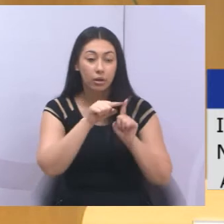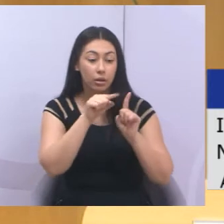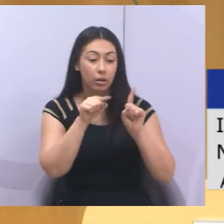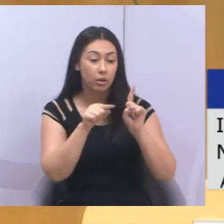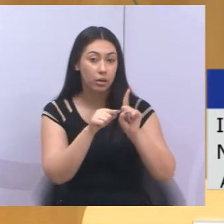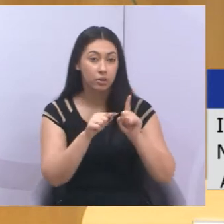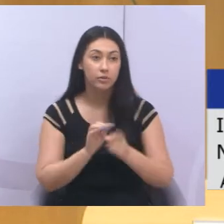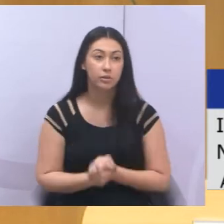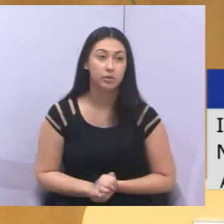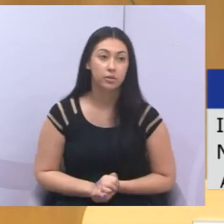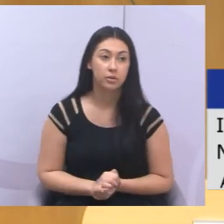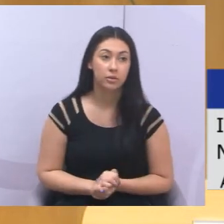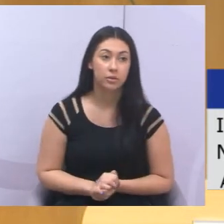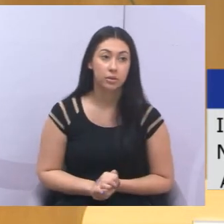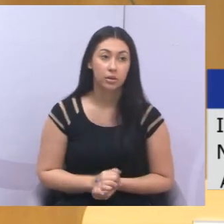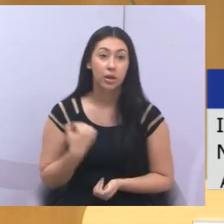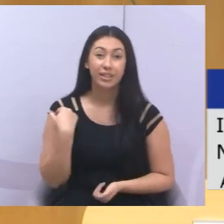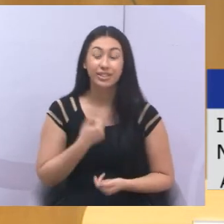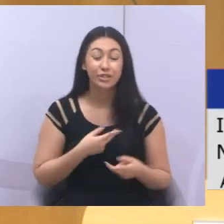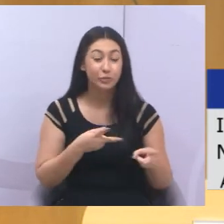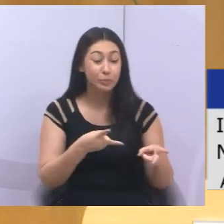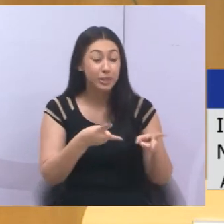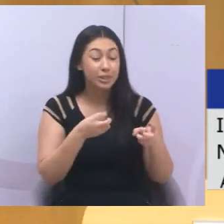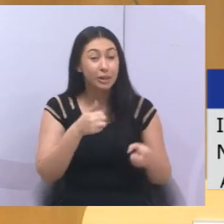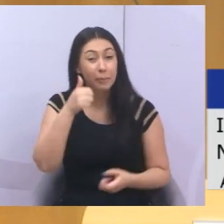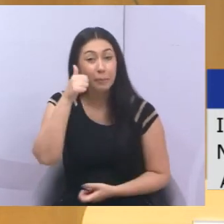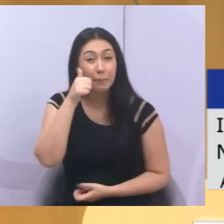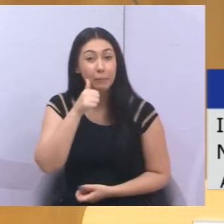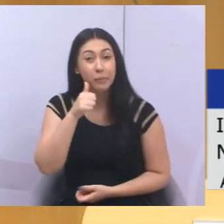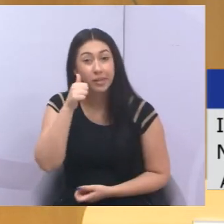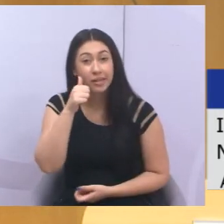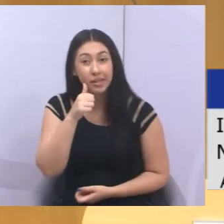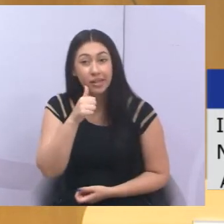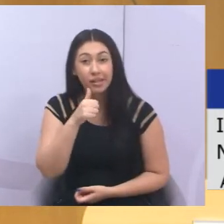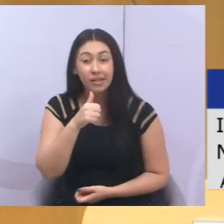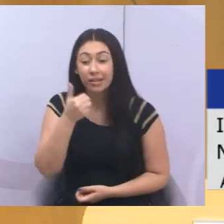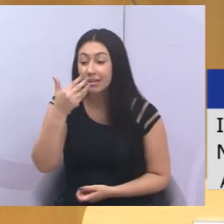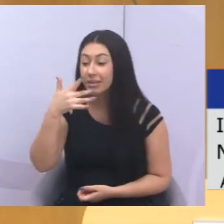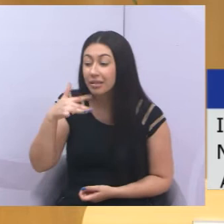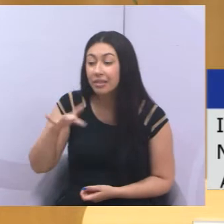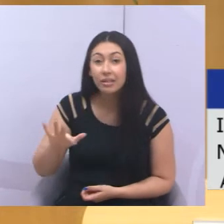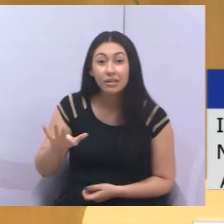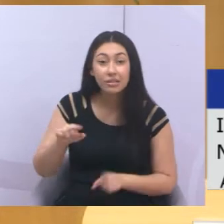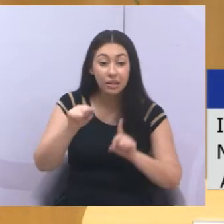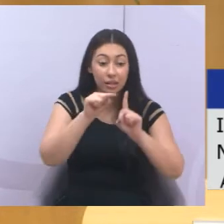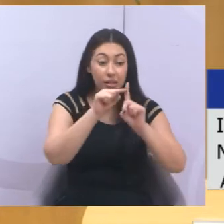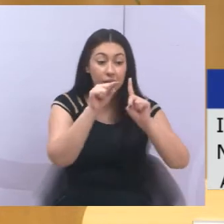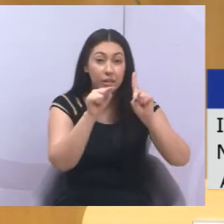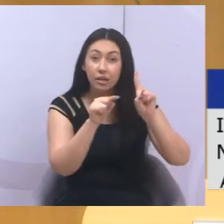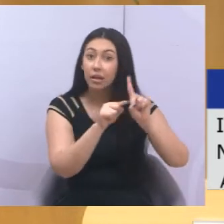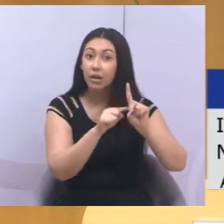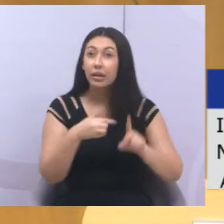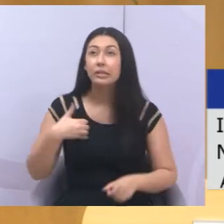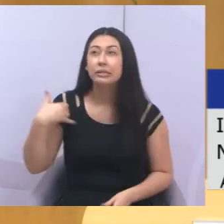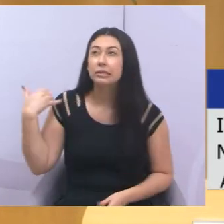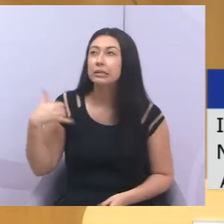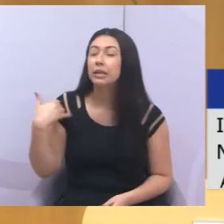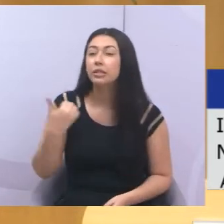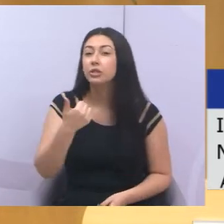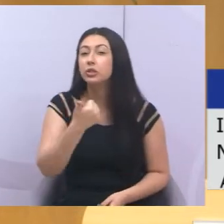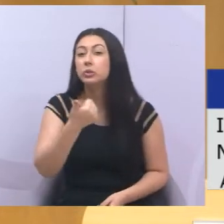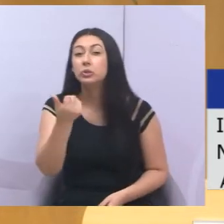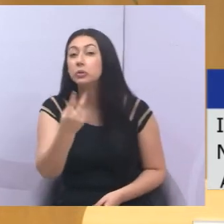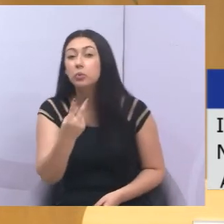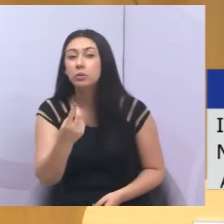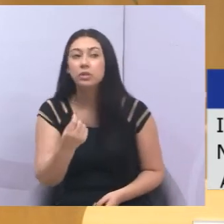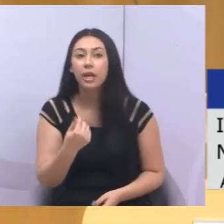você vê de meninas, crianças, engravidando com 12, 13 anos?